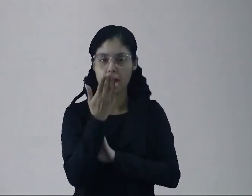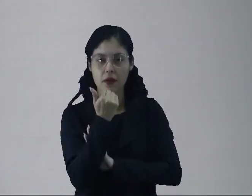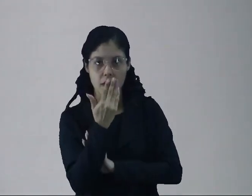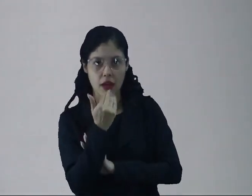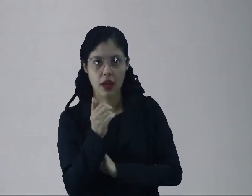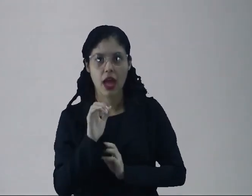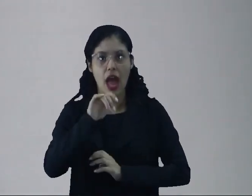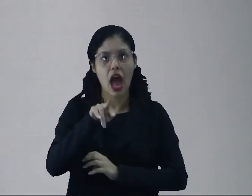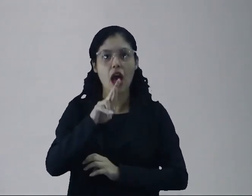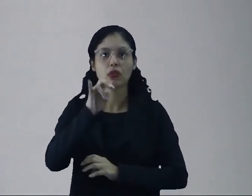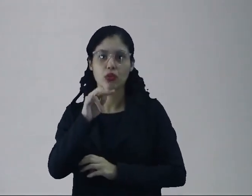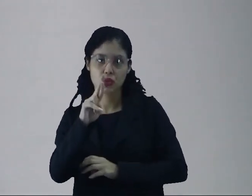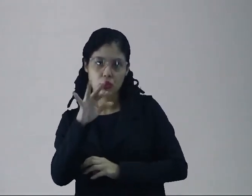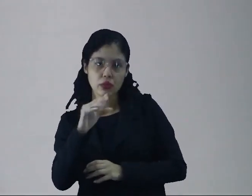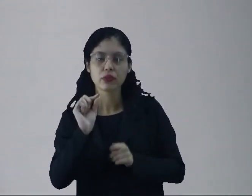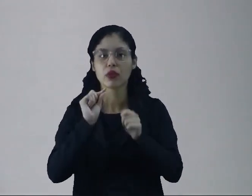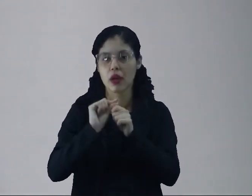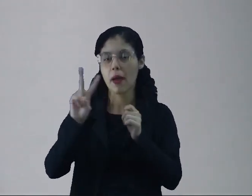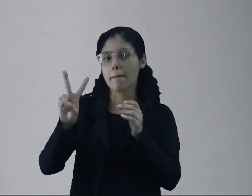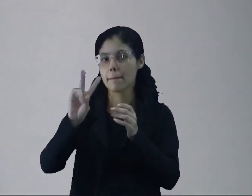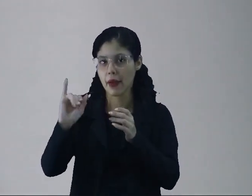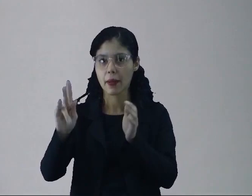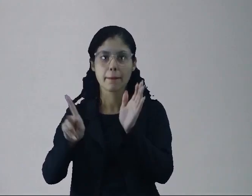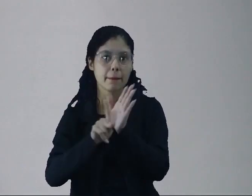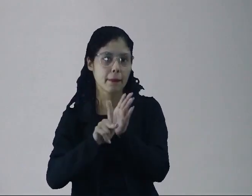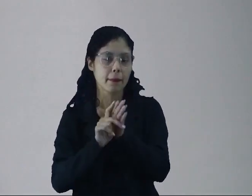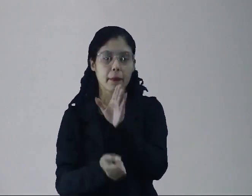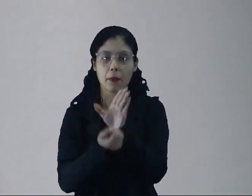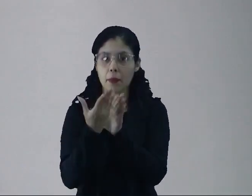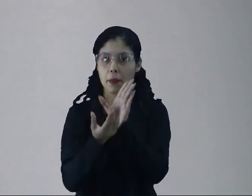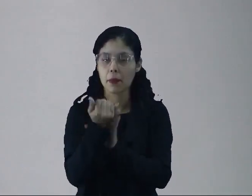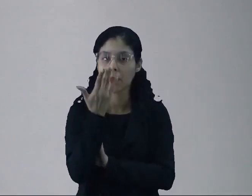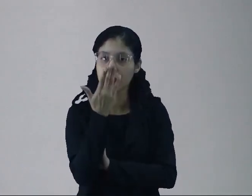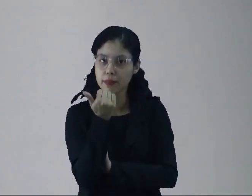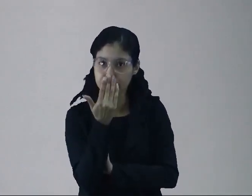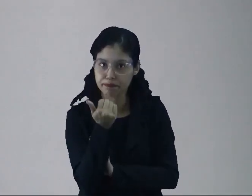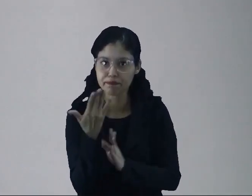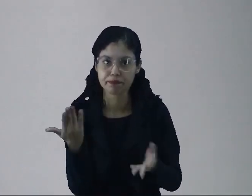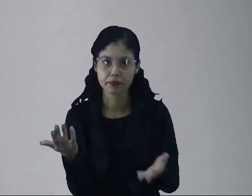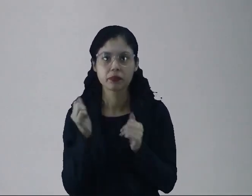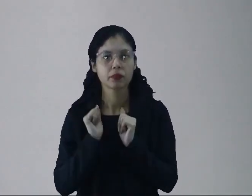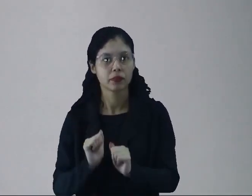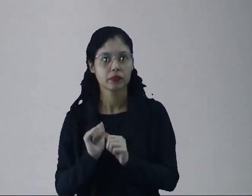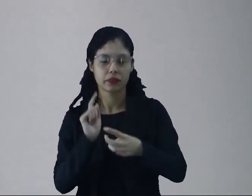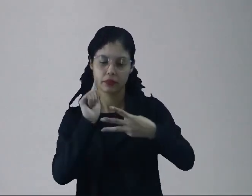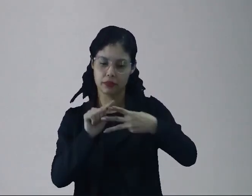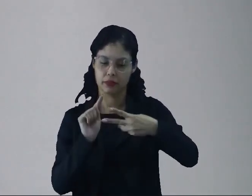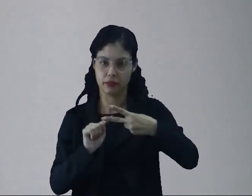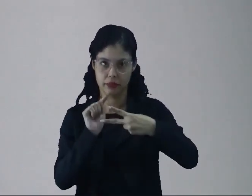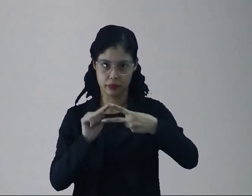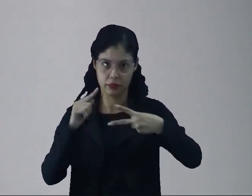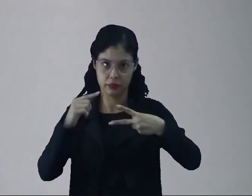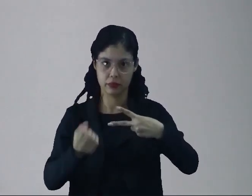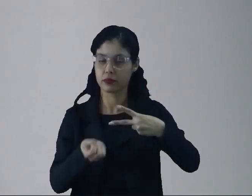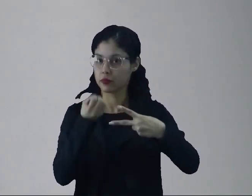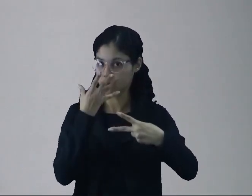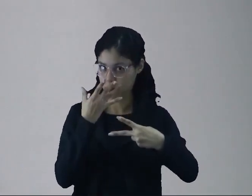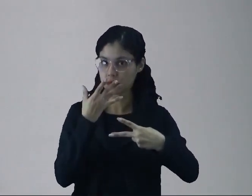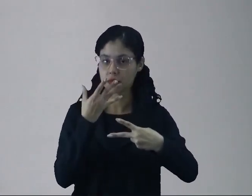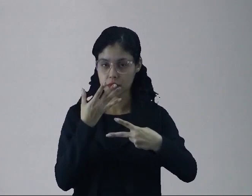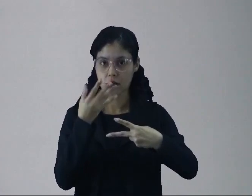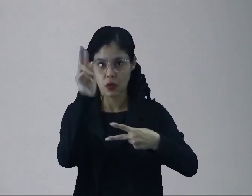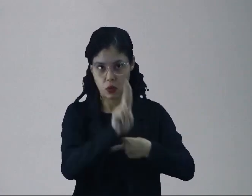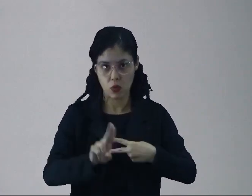Organismos autotróficos, eles vão produzir o seu próprio alimento. E aí a gente lembra que a gente pode ter organismos fotossintetizantes